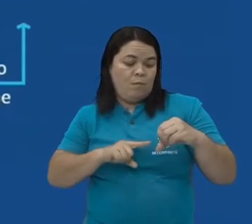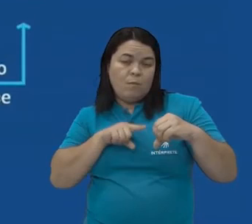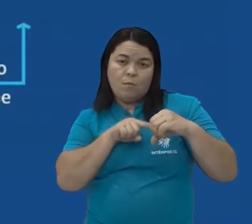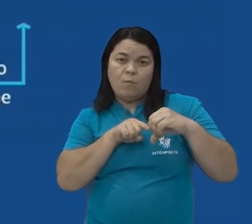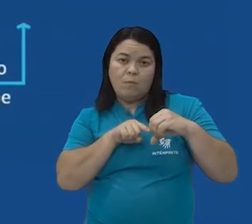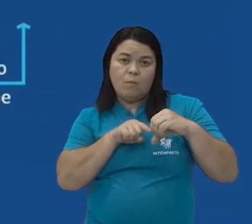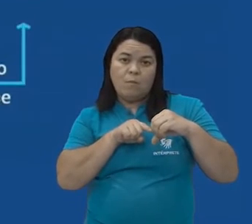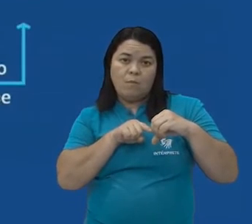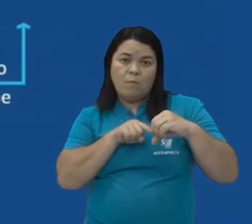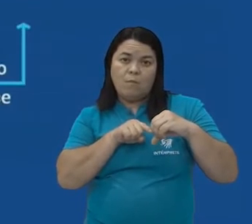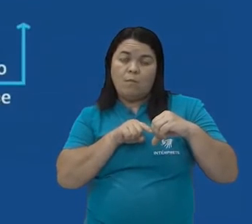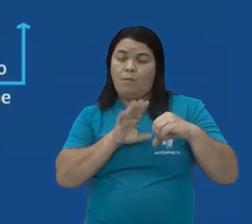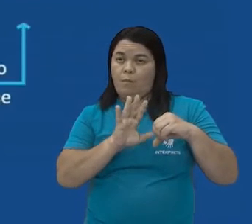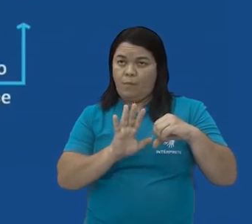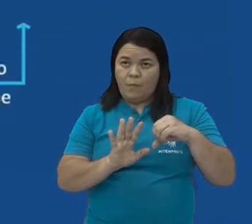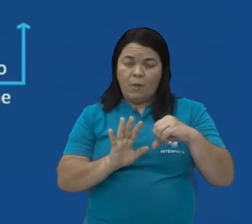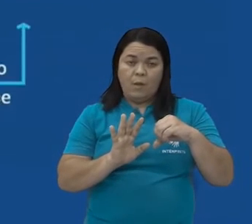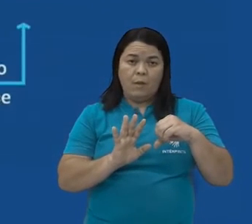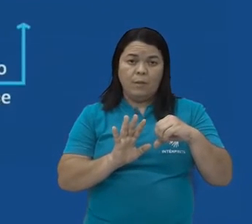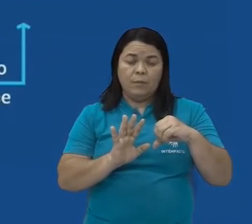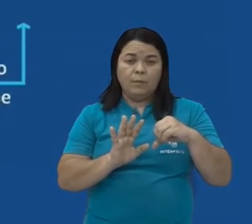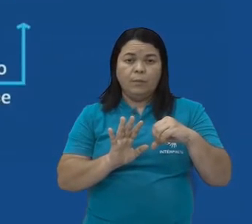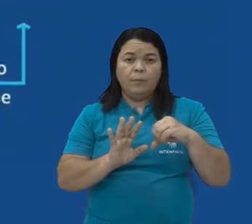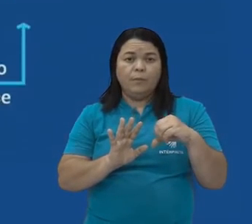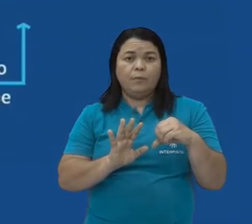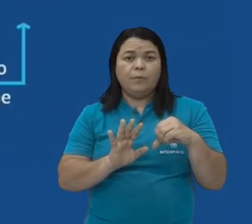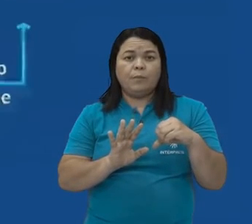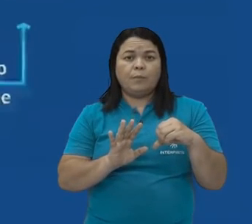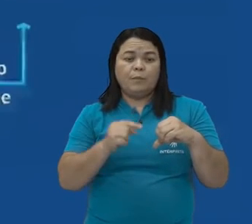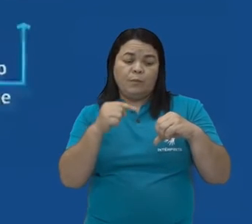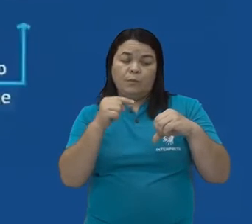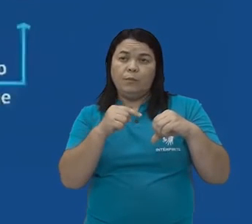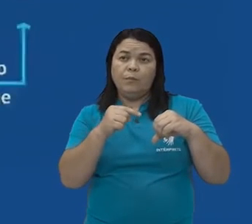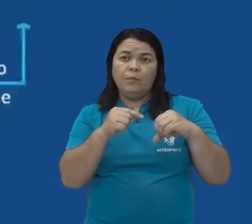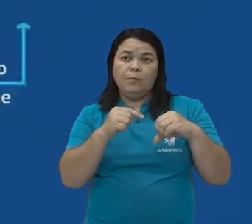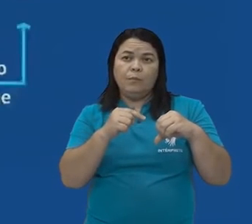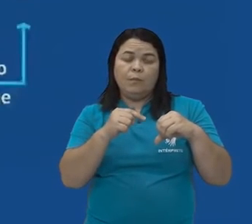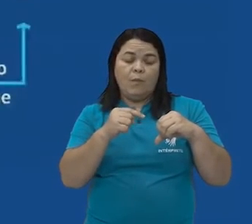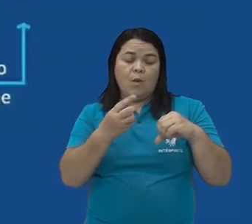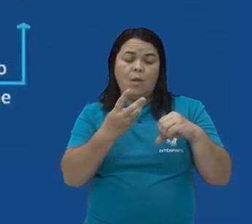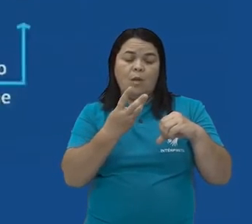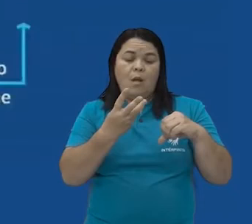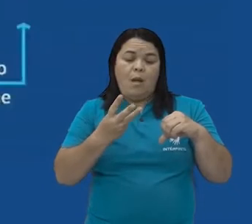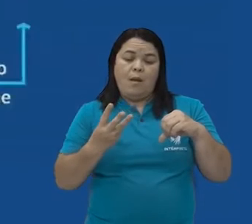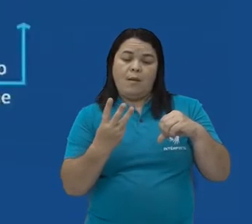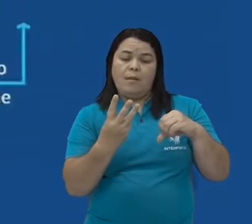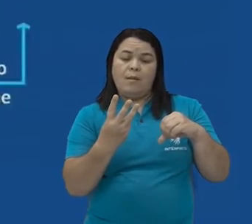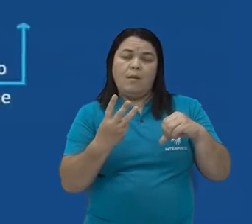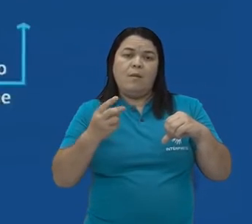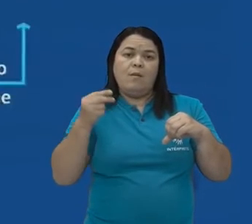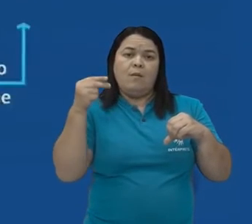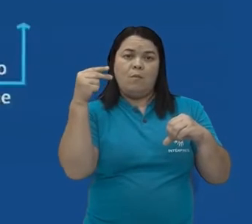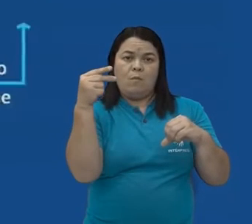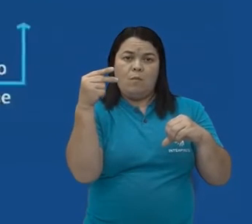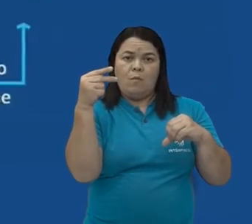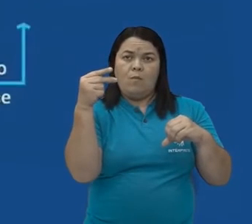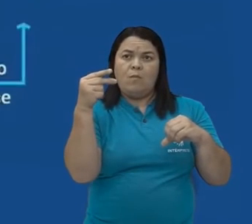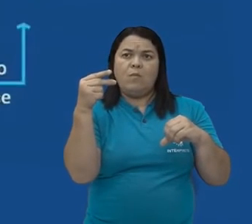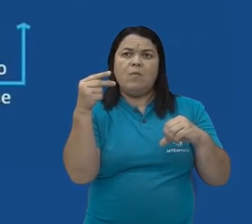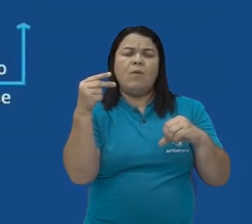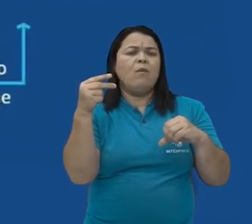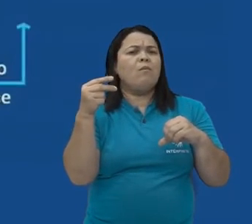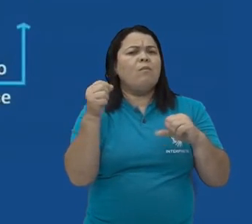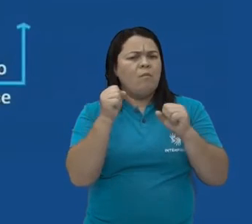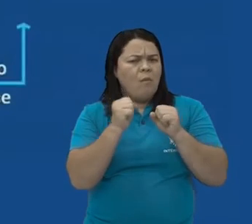3 vezes 3, ou seja, pelo fato de nós termos o 3 repetido 2 vezes, eu posso escrever como